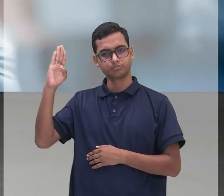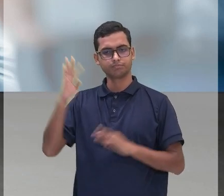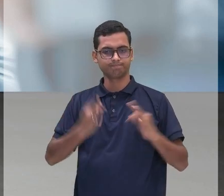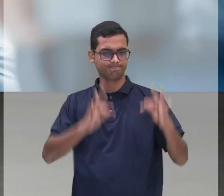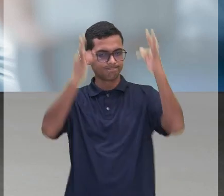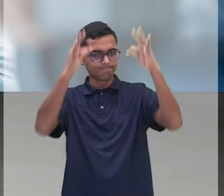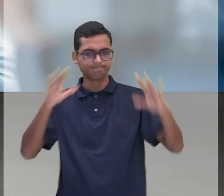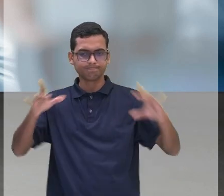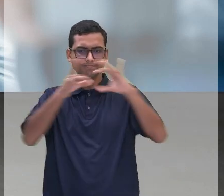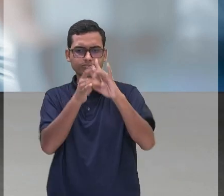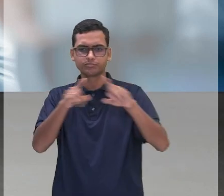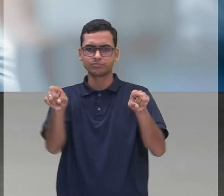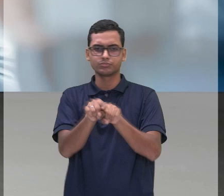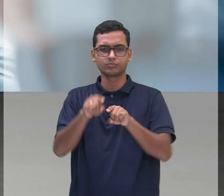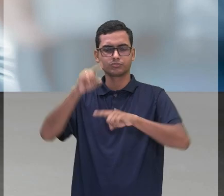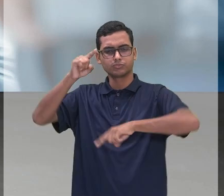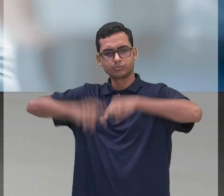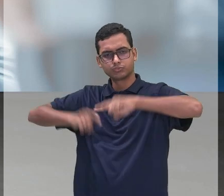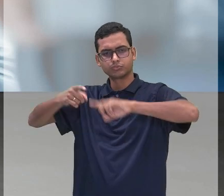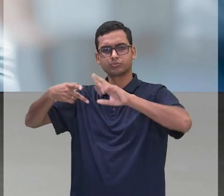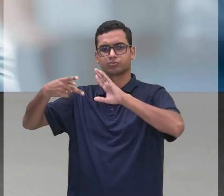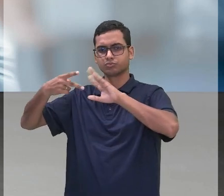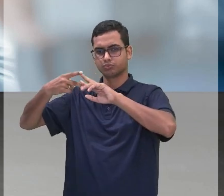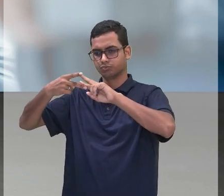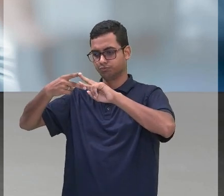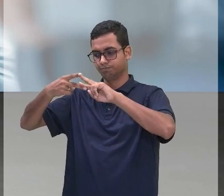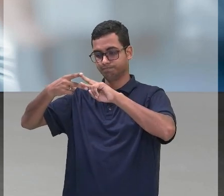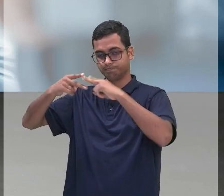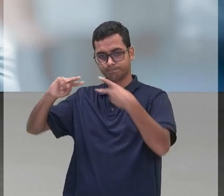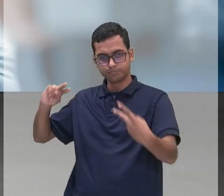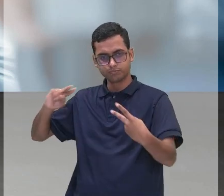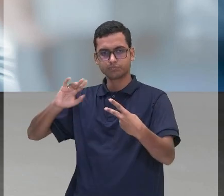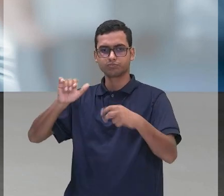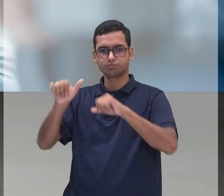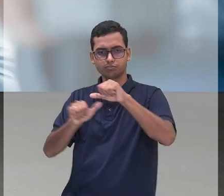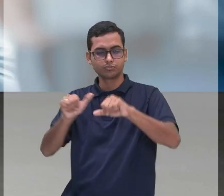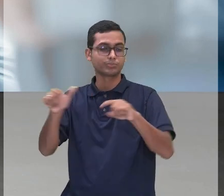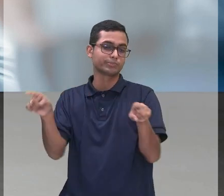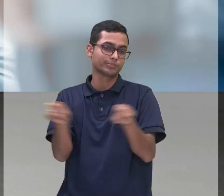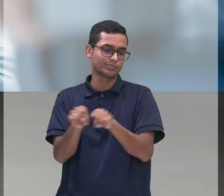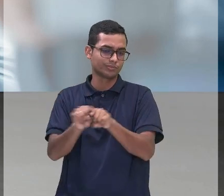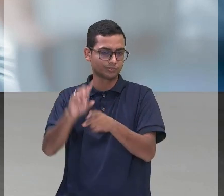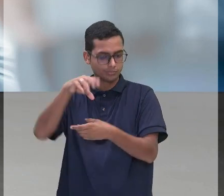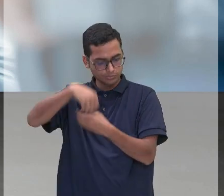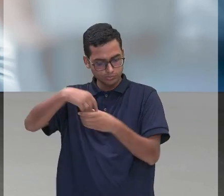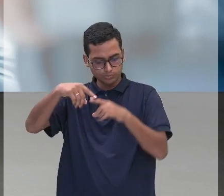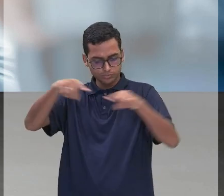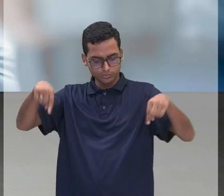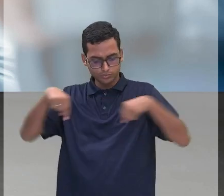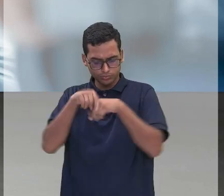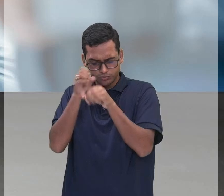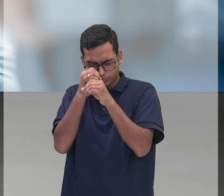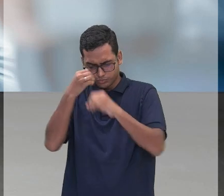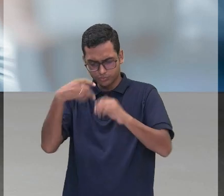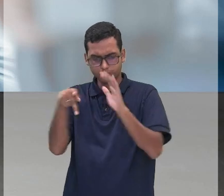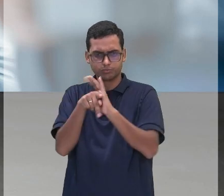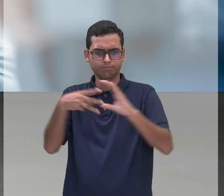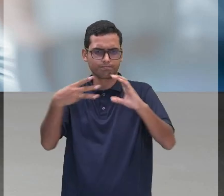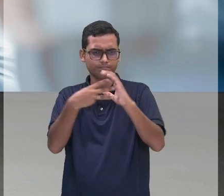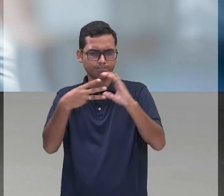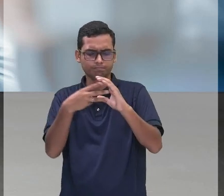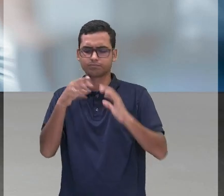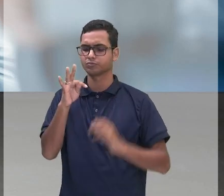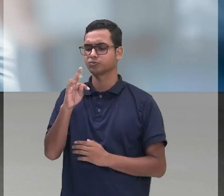são geneticamente modificados, os transgênicos, células-tronco, né, entre outros